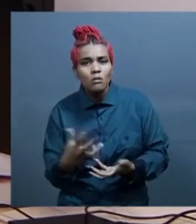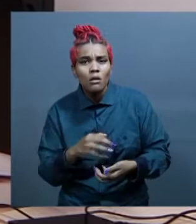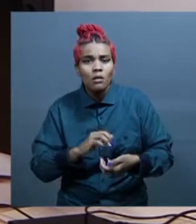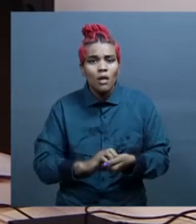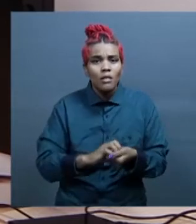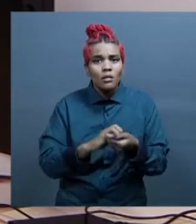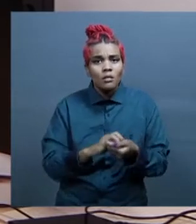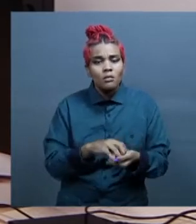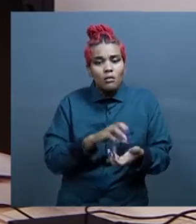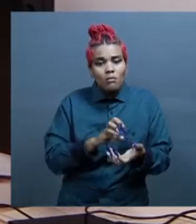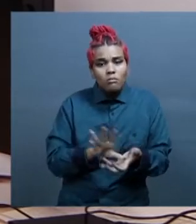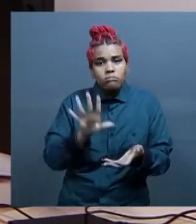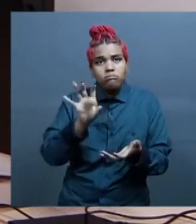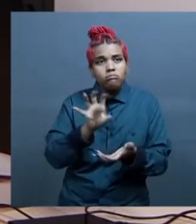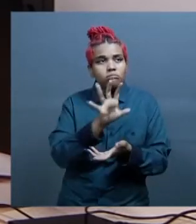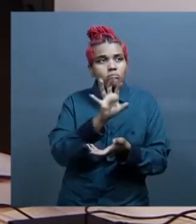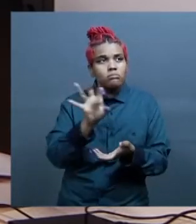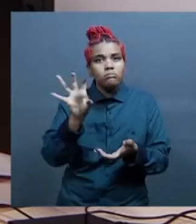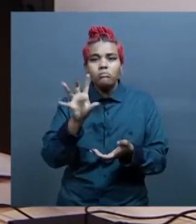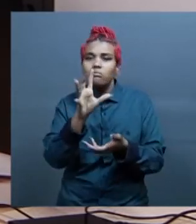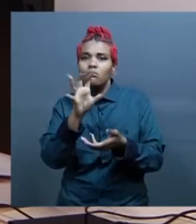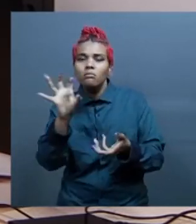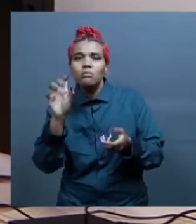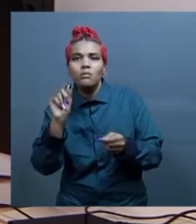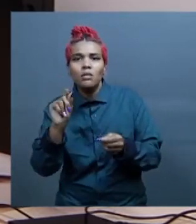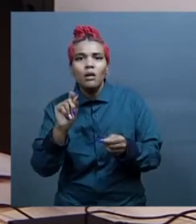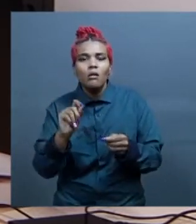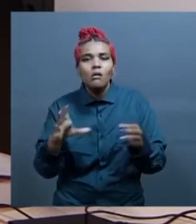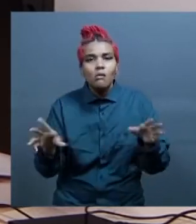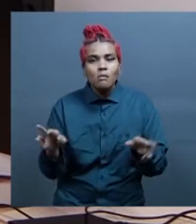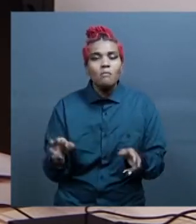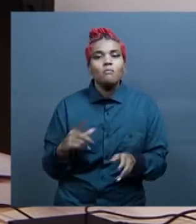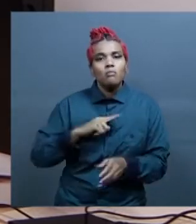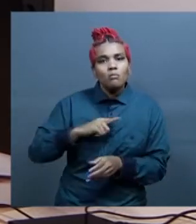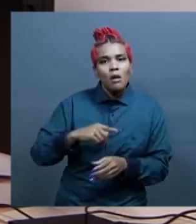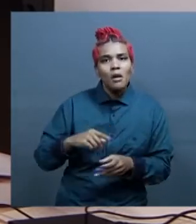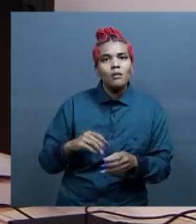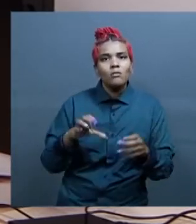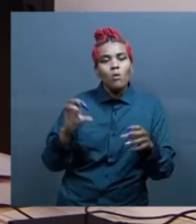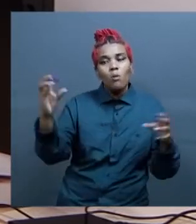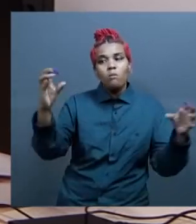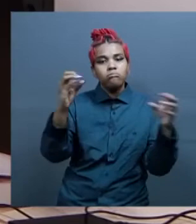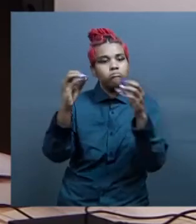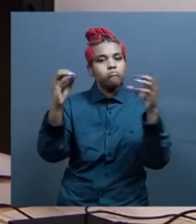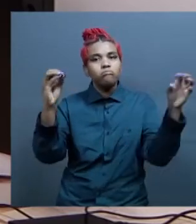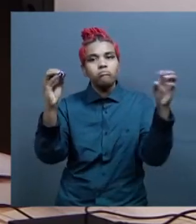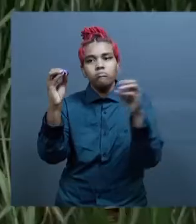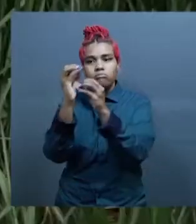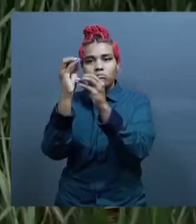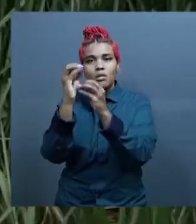atmosfera que é um gás estufa 310 vezes mais tóxico mais forte do que o co2 você toda